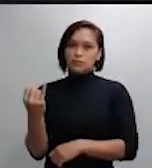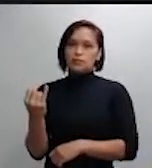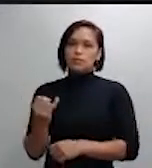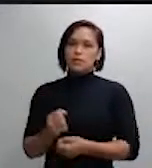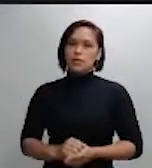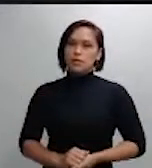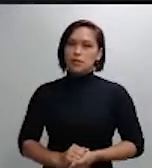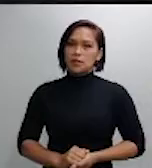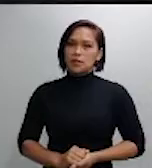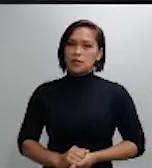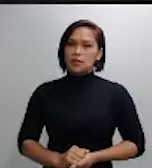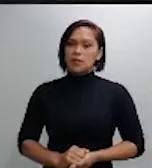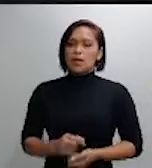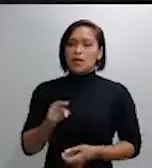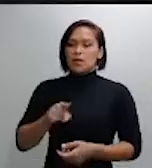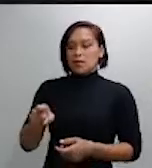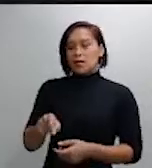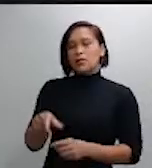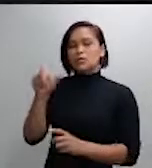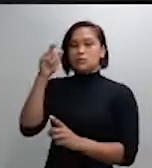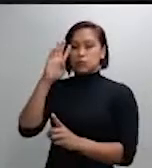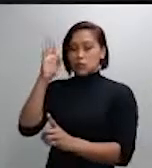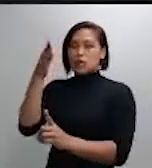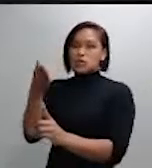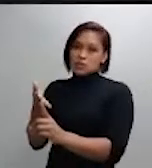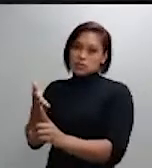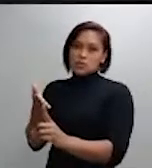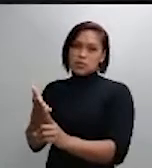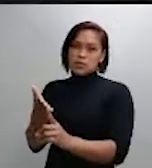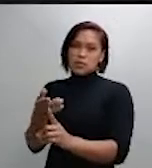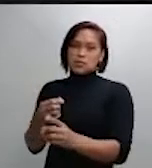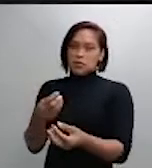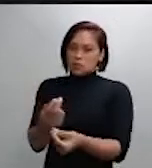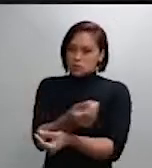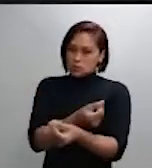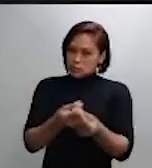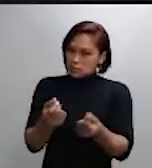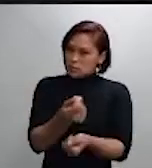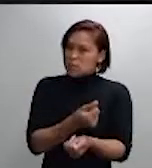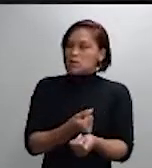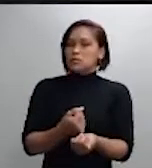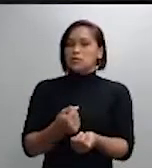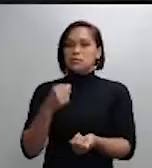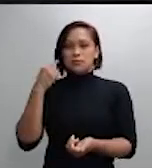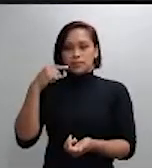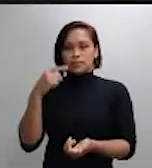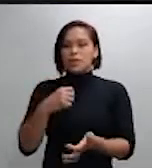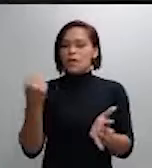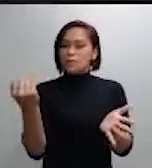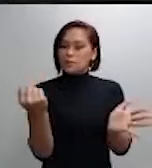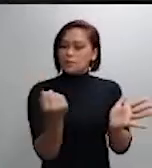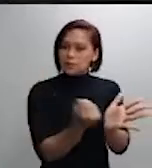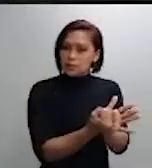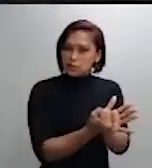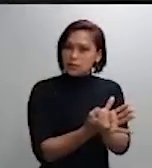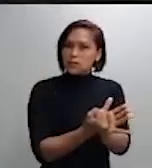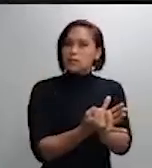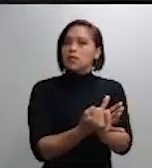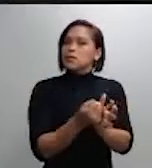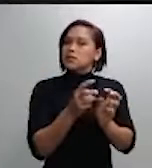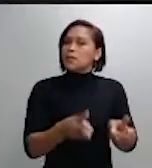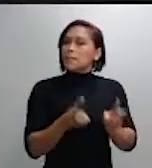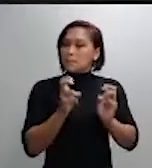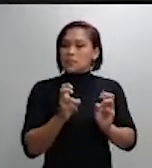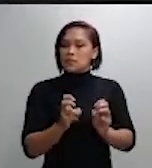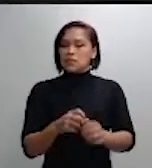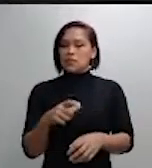fazenda pública for litigante, os honorários advocatícios devem ser fixados observando-se os parâmetros estampados no